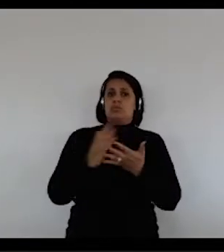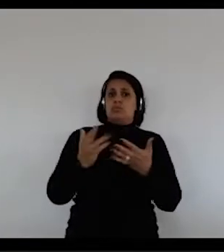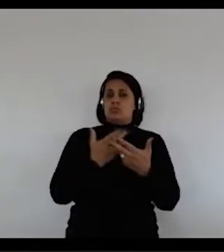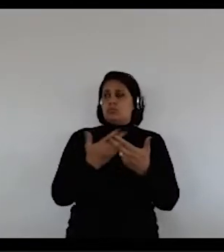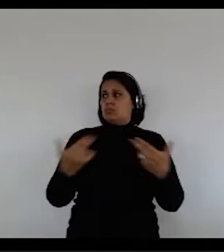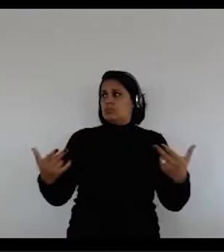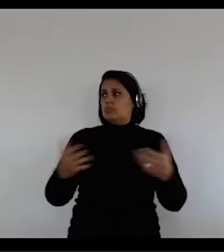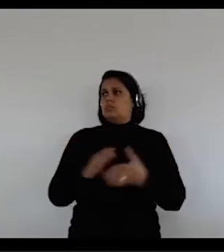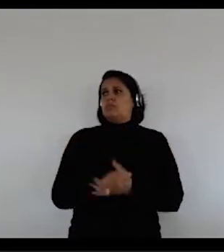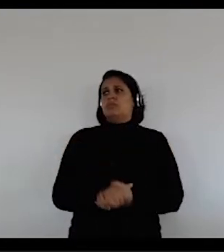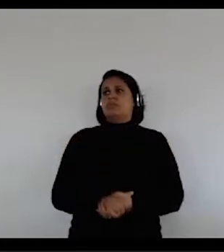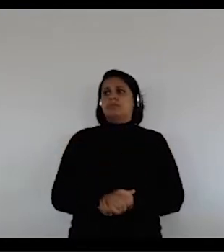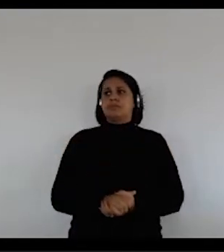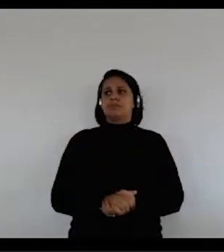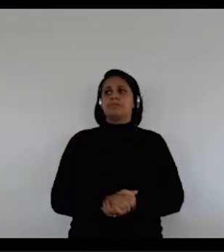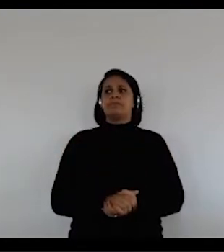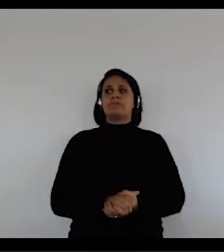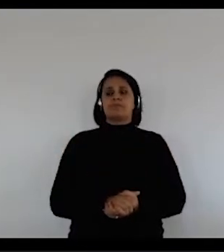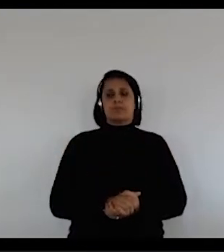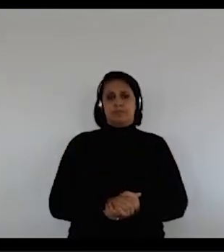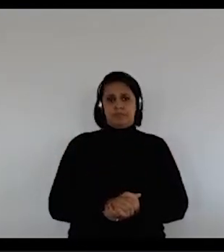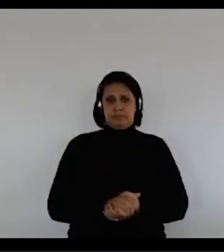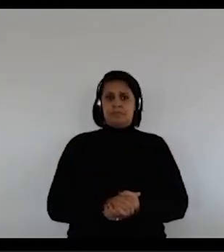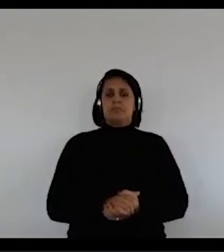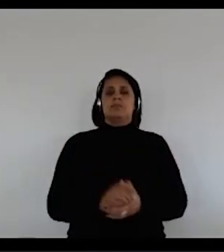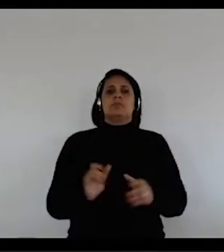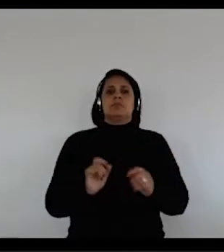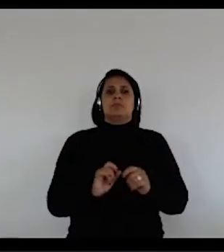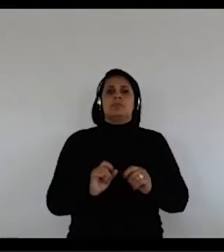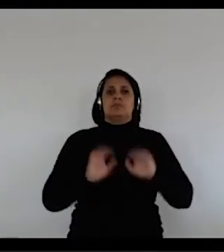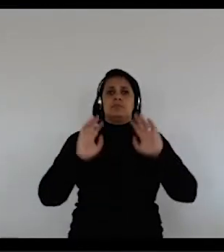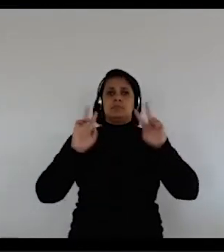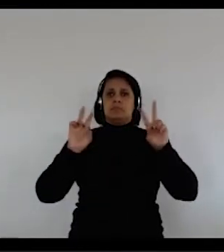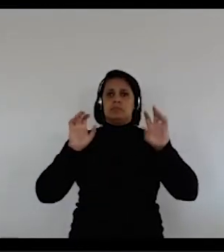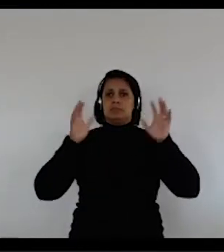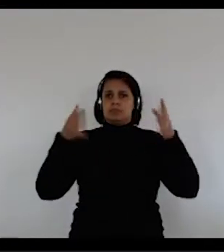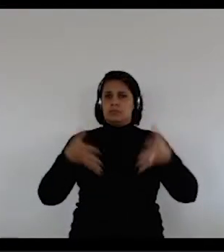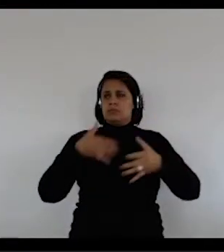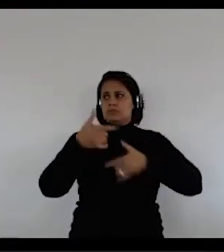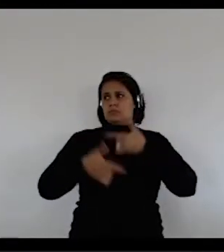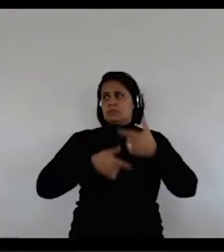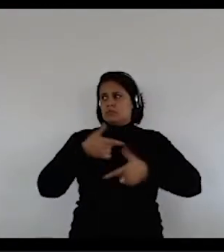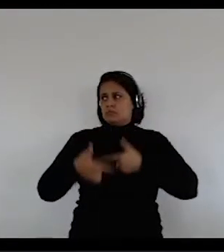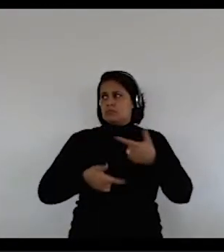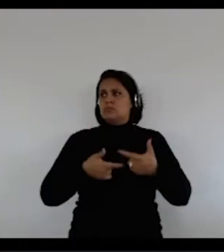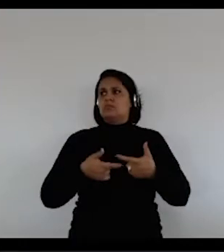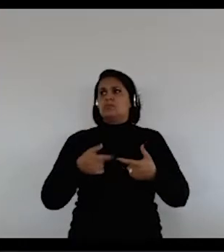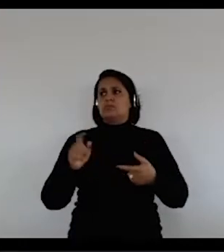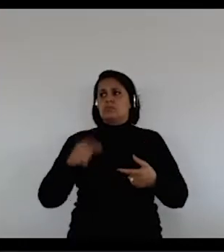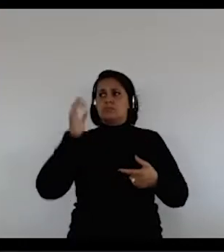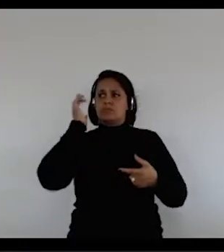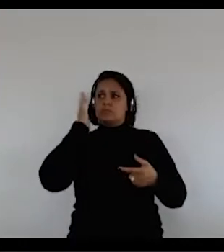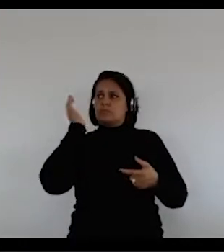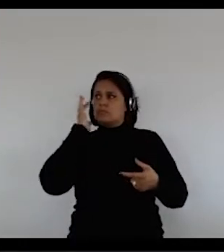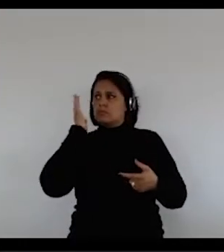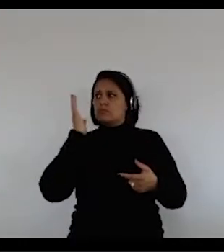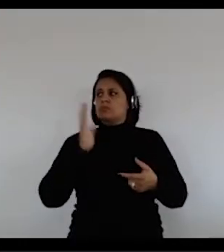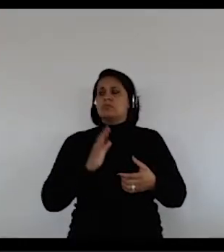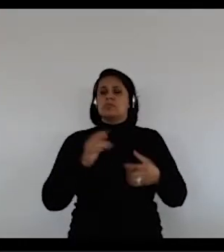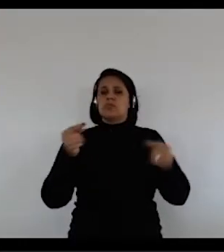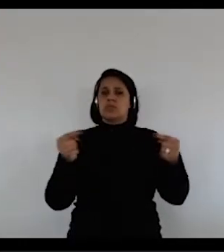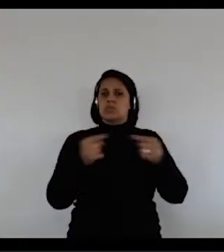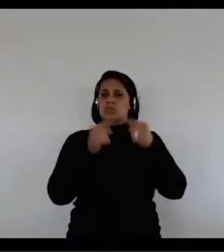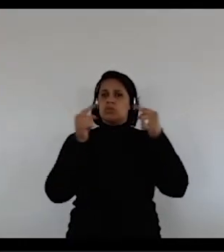normas sobre a limitação da jornada laboral, sobre a facilidade de combinação